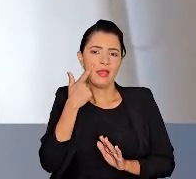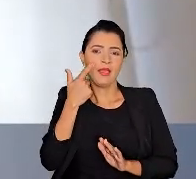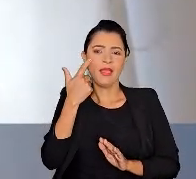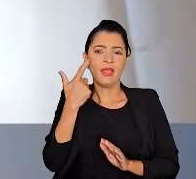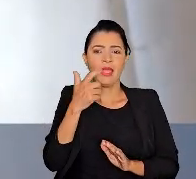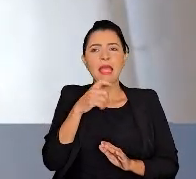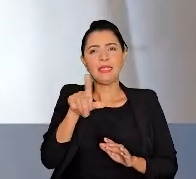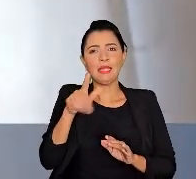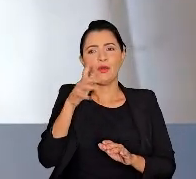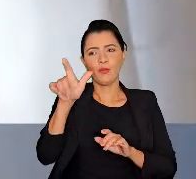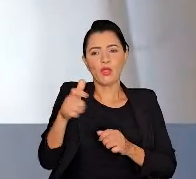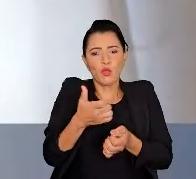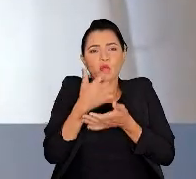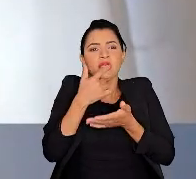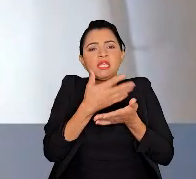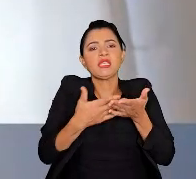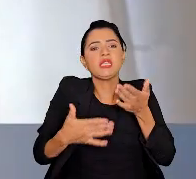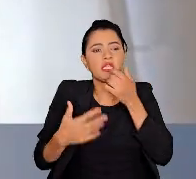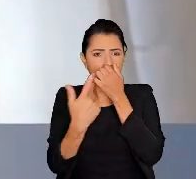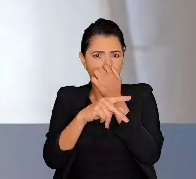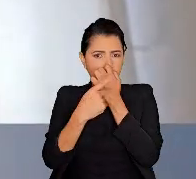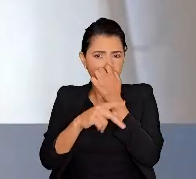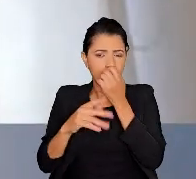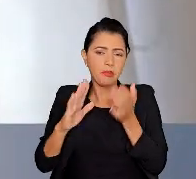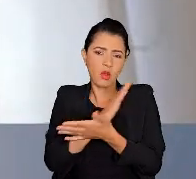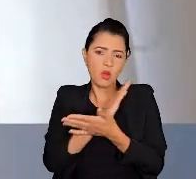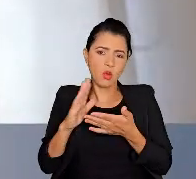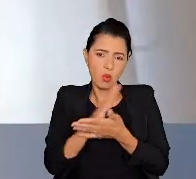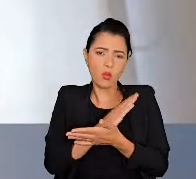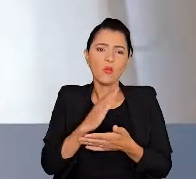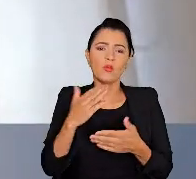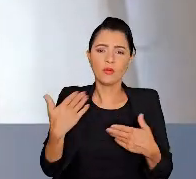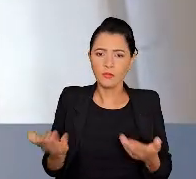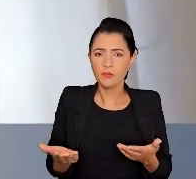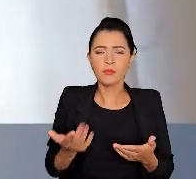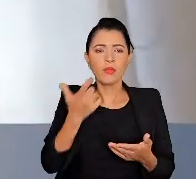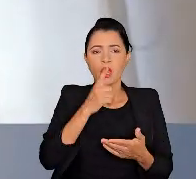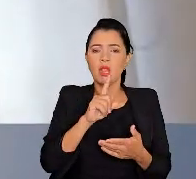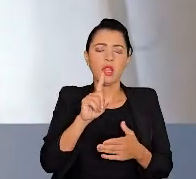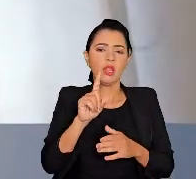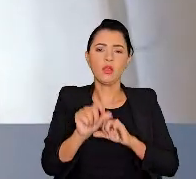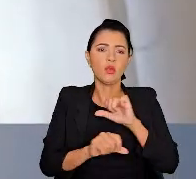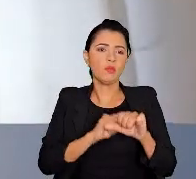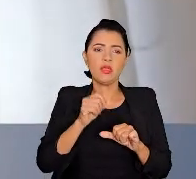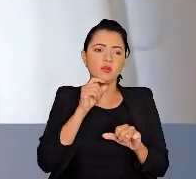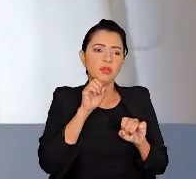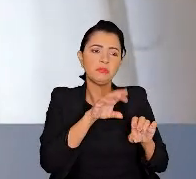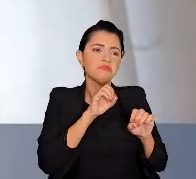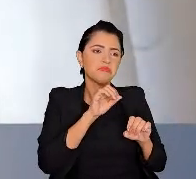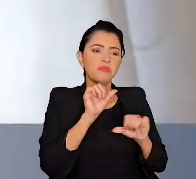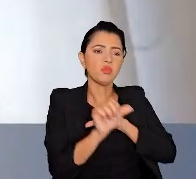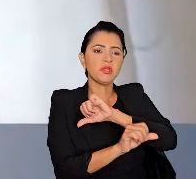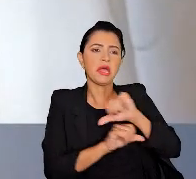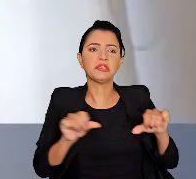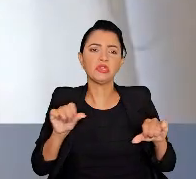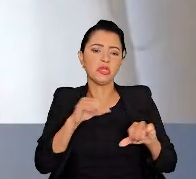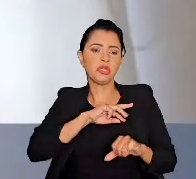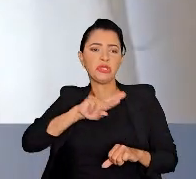personalidade, no sangue, para algumas vertentes, que nem mesmo a conversão resolveria.